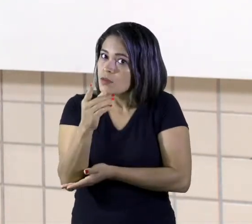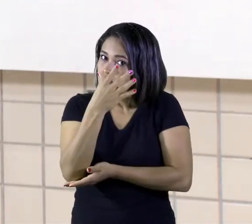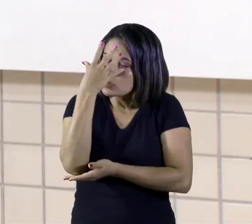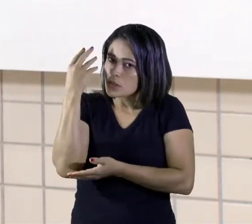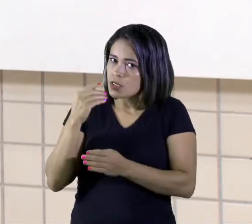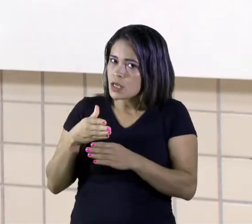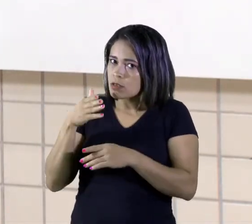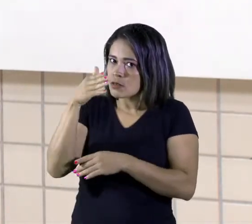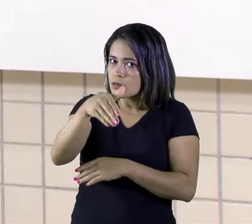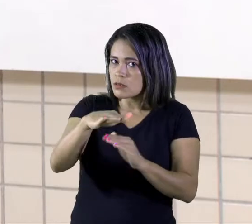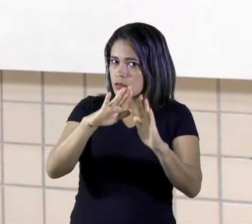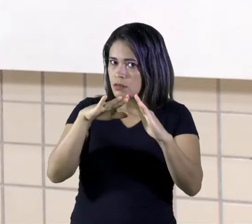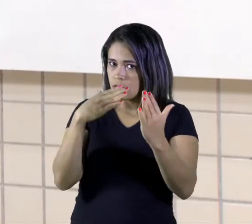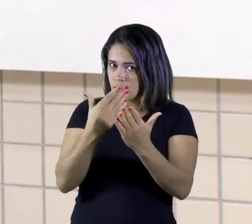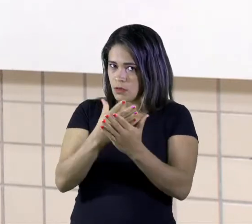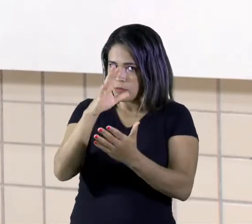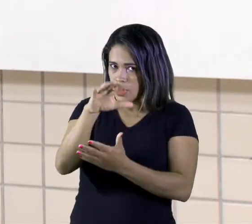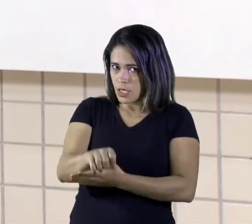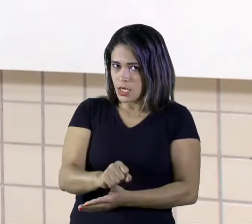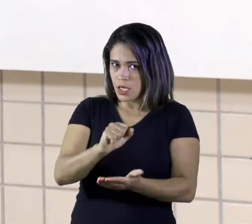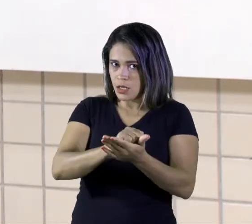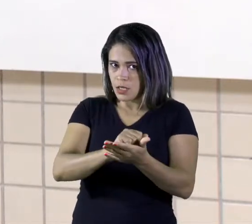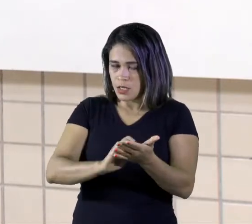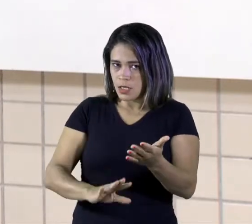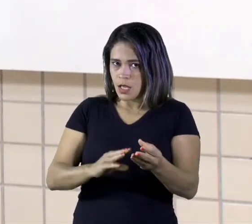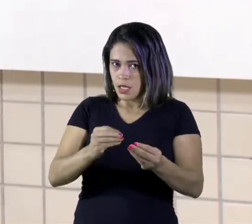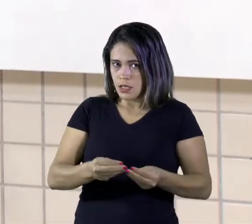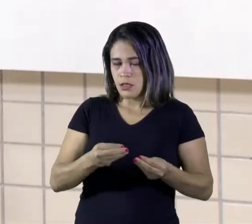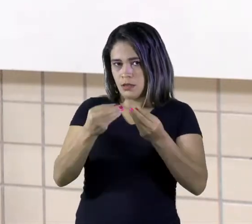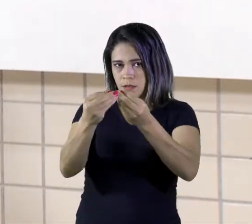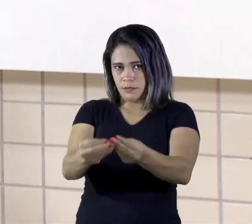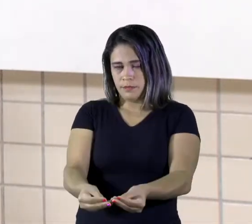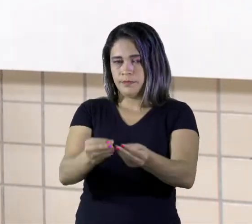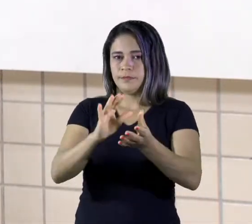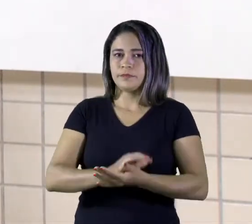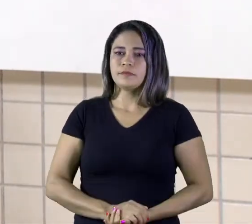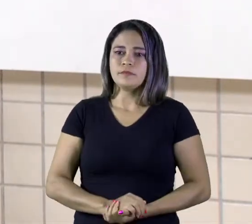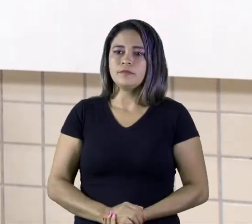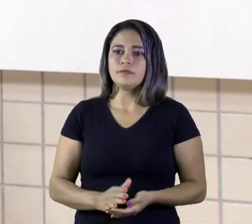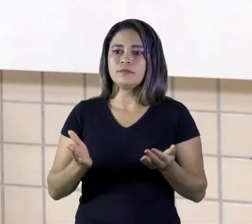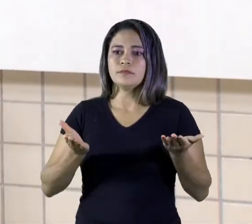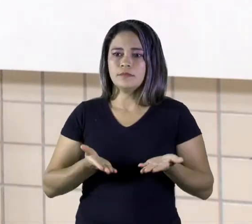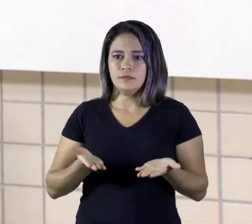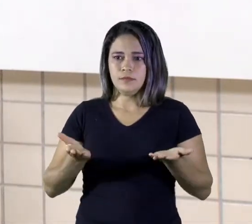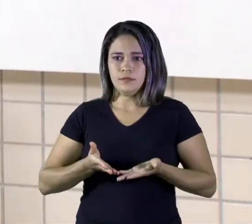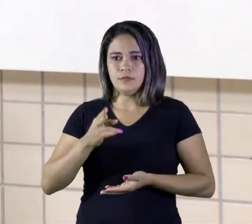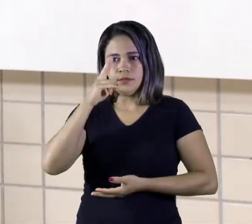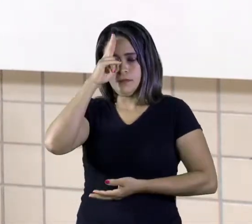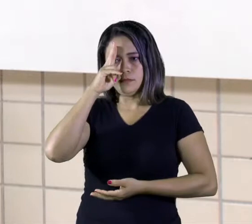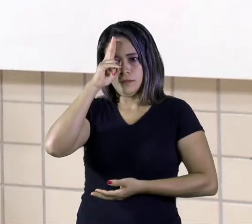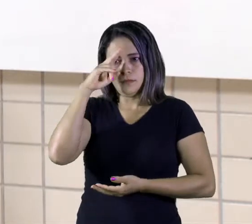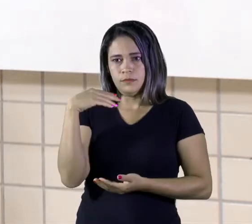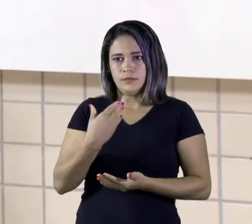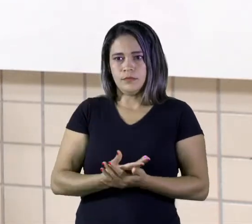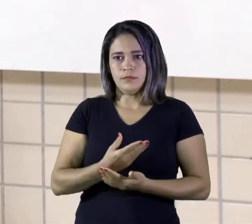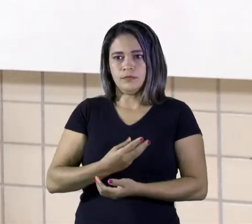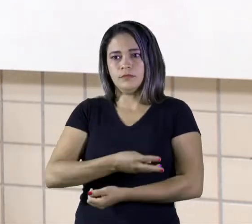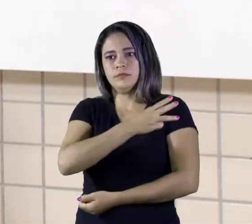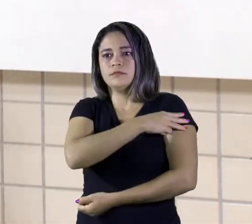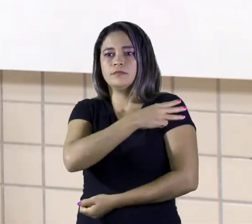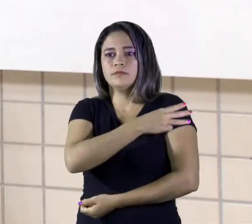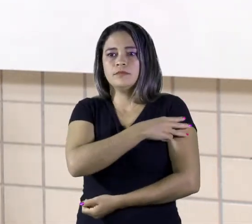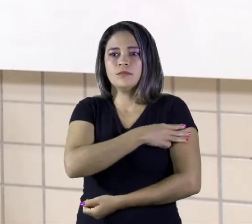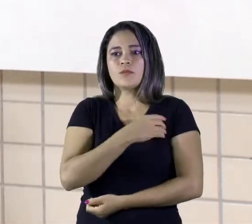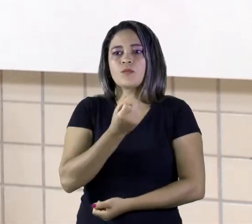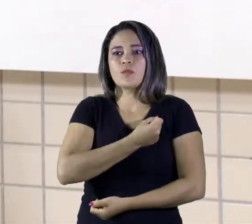escola, certo? Buscar a sua atividade e devolver. Hoje nós teremos a aula de História do terceiro ano, aula